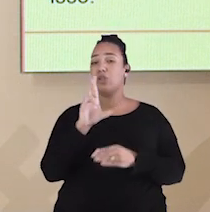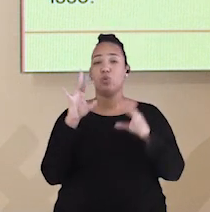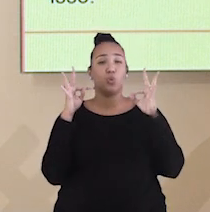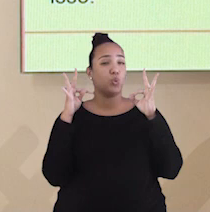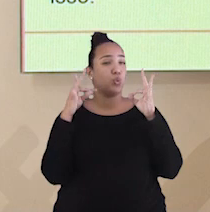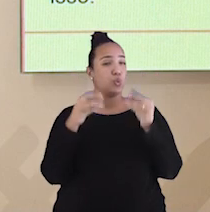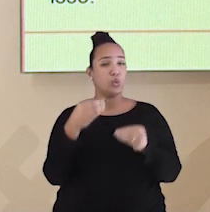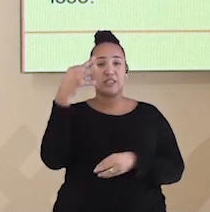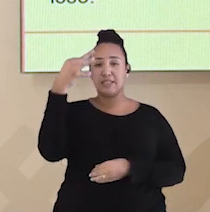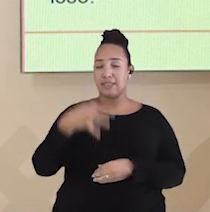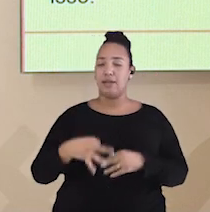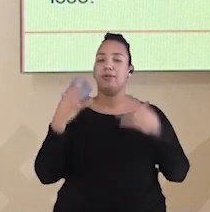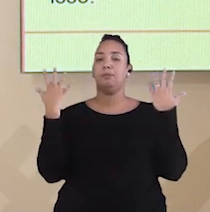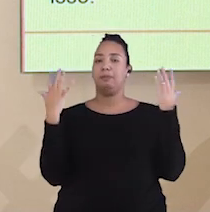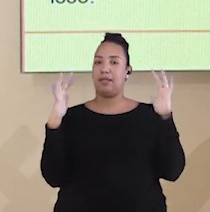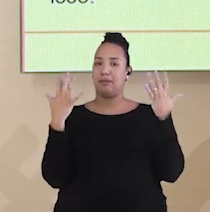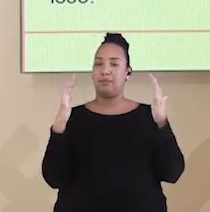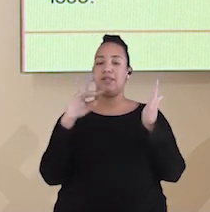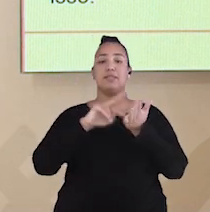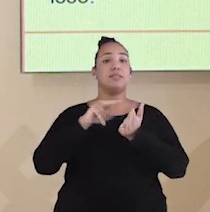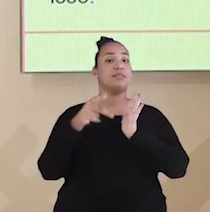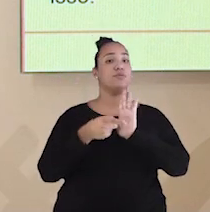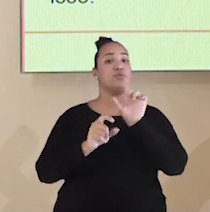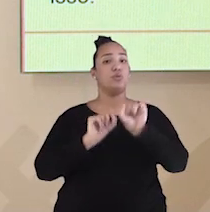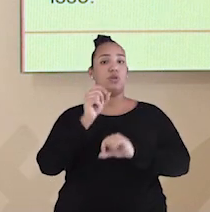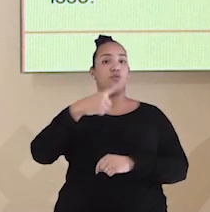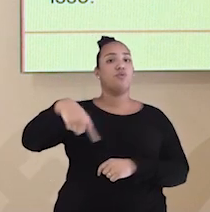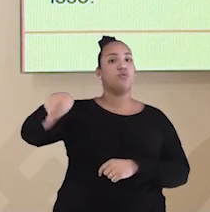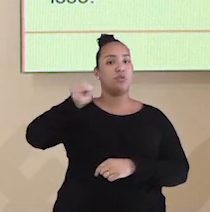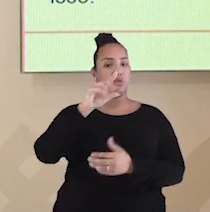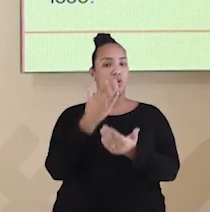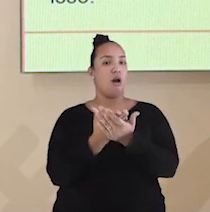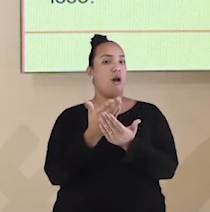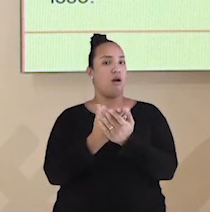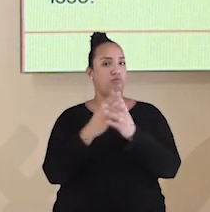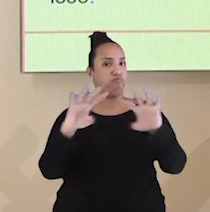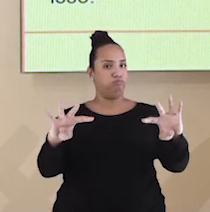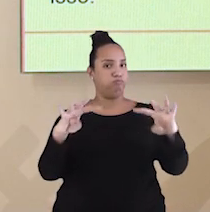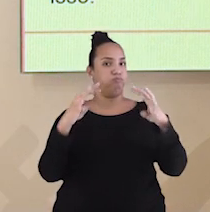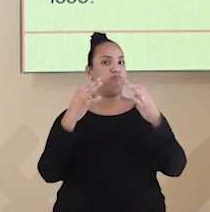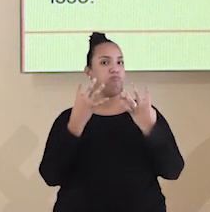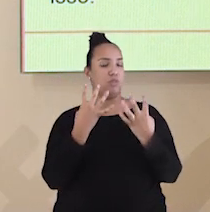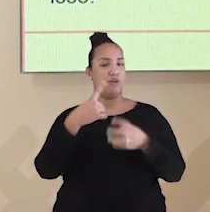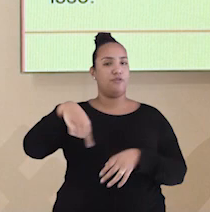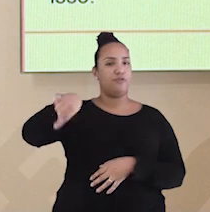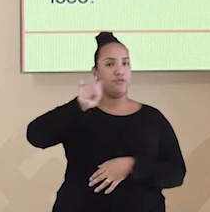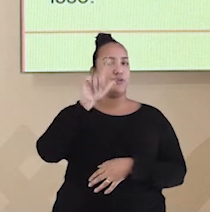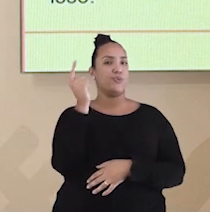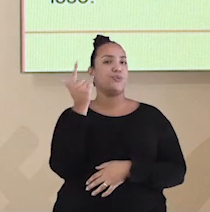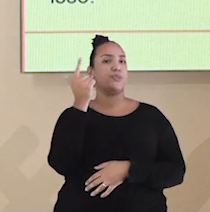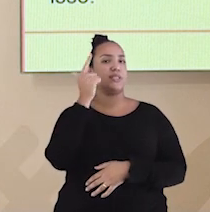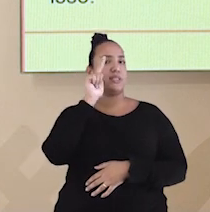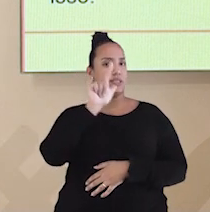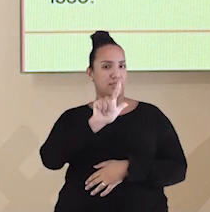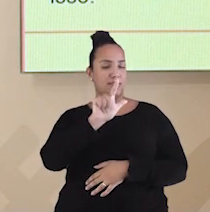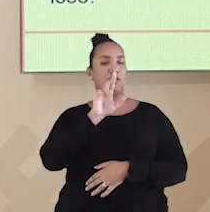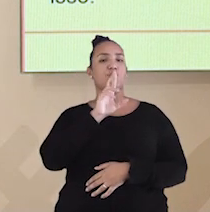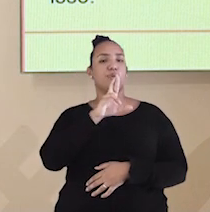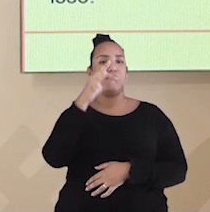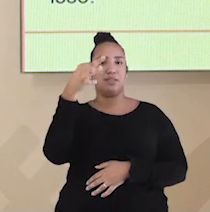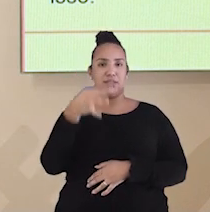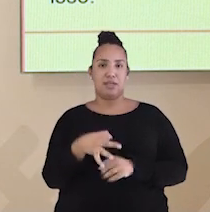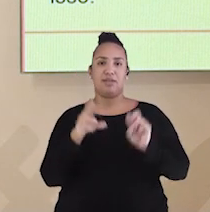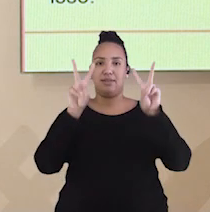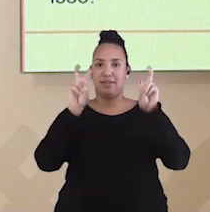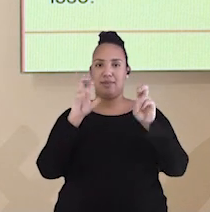acertou todas as questões, parabéns. Quer dizer que você prestou bastante atenção na nossa aula e vai arrasar quando o